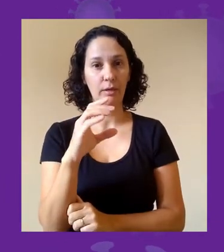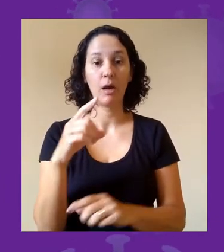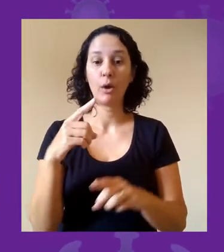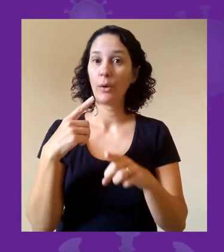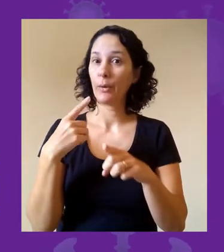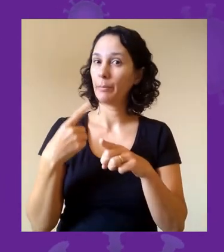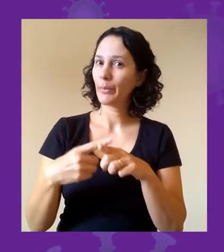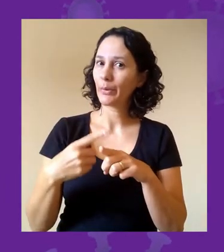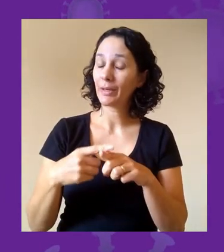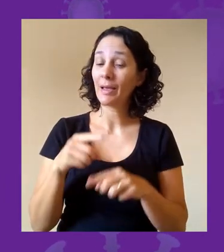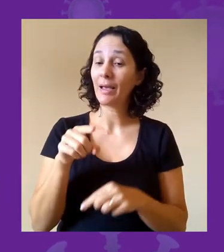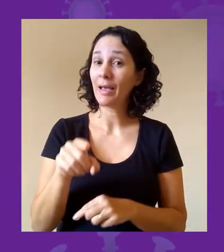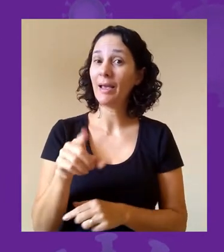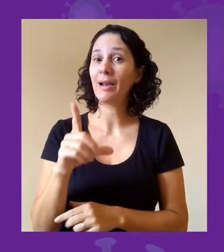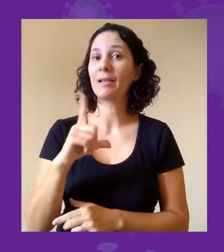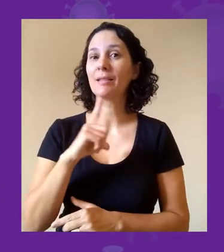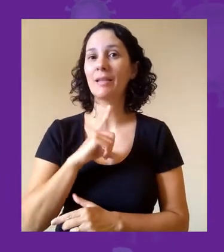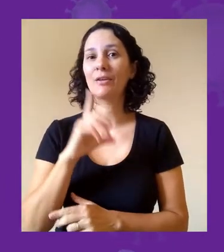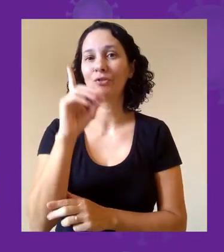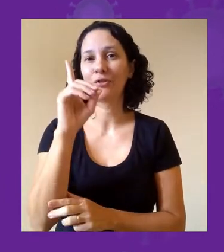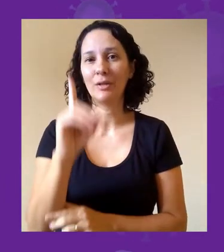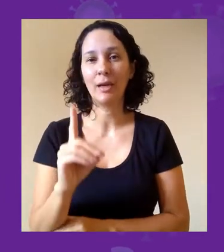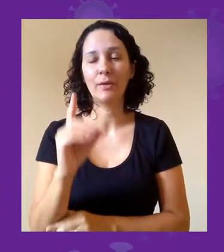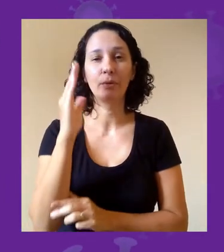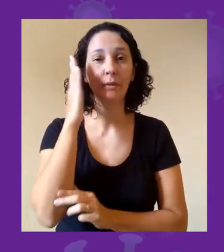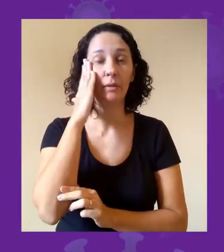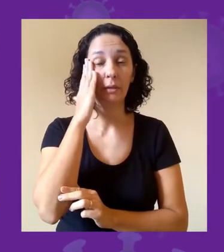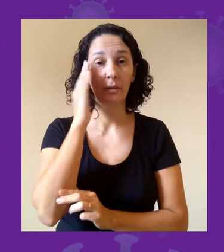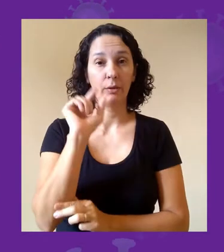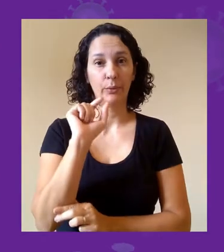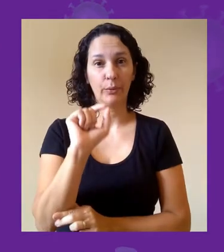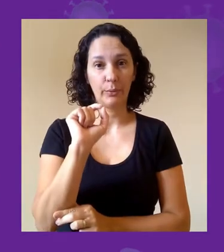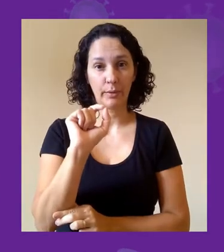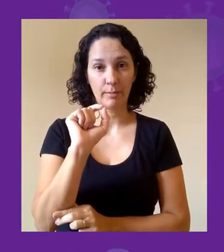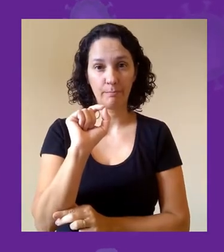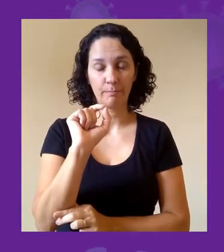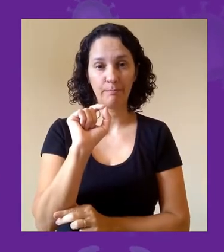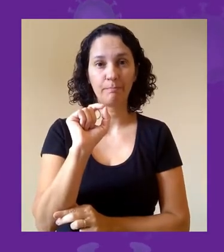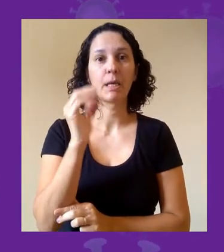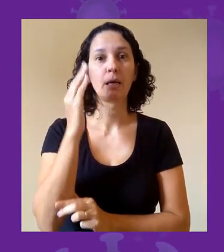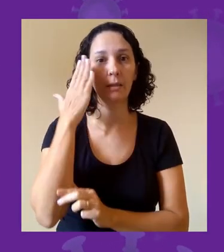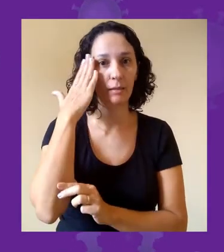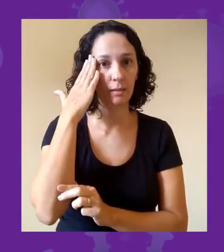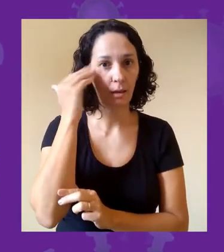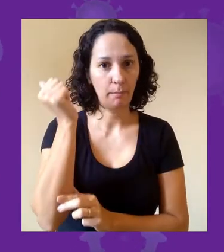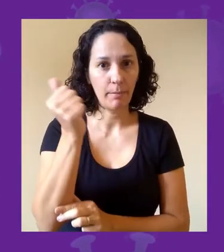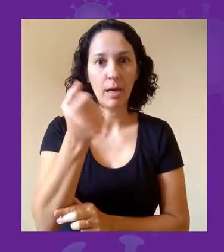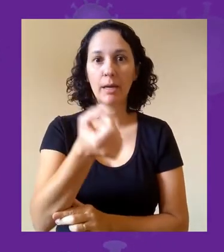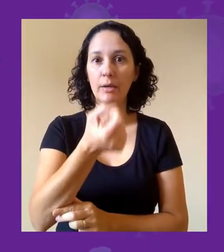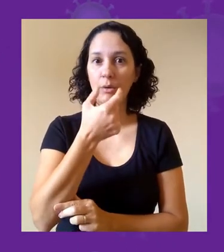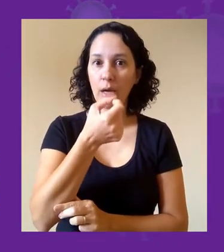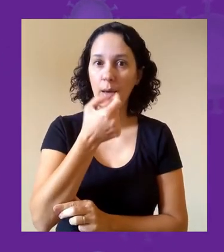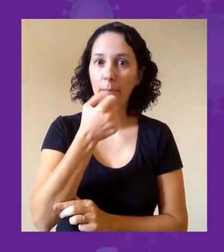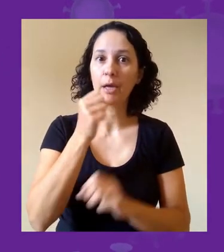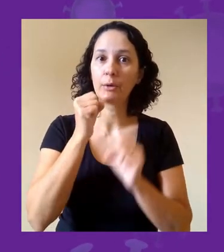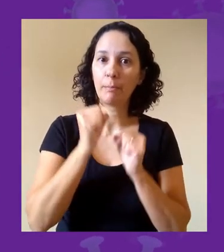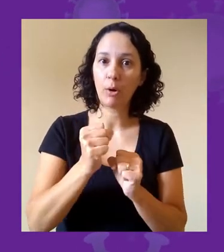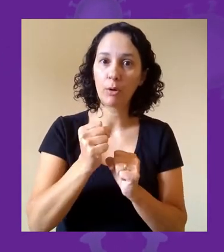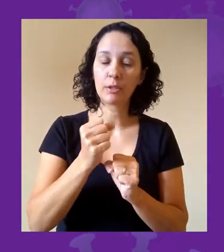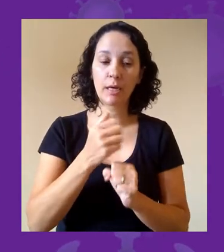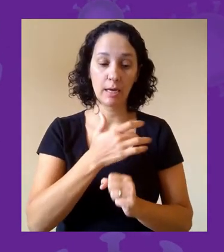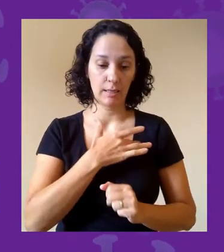e que o paciente tenha direito de ser esclarecido numa linguagem que ele entenda a respeito do